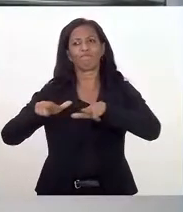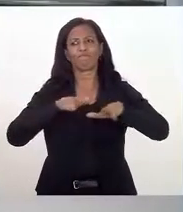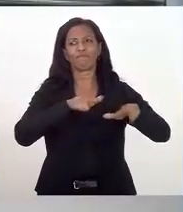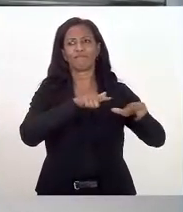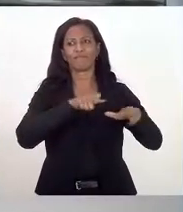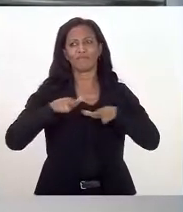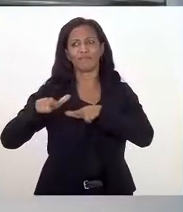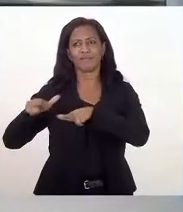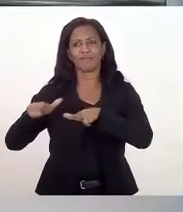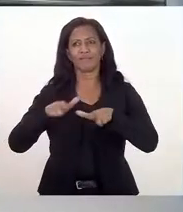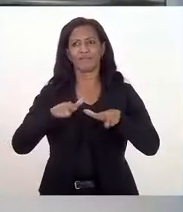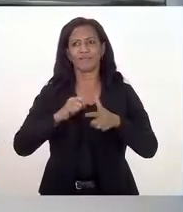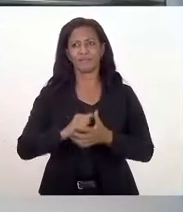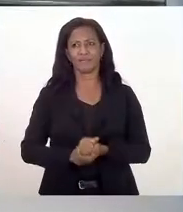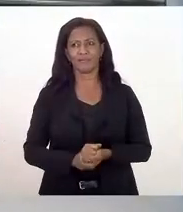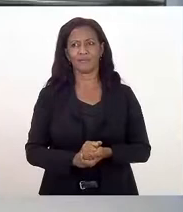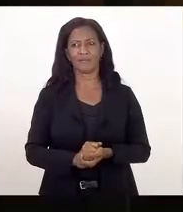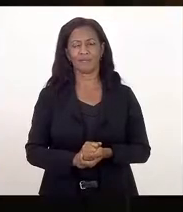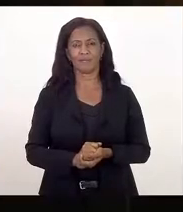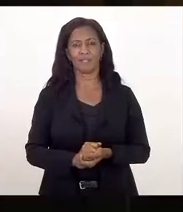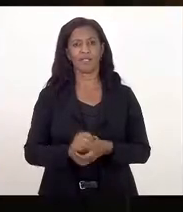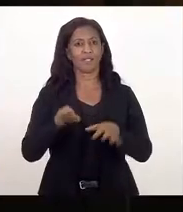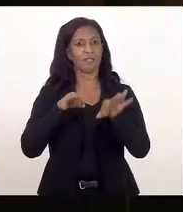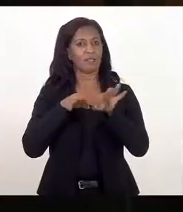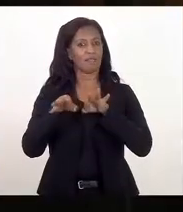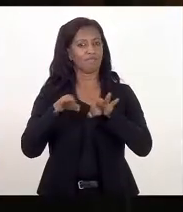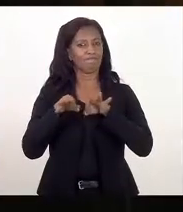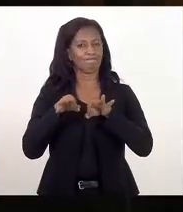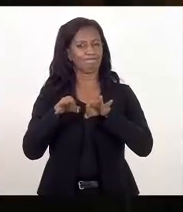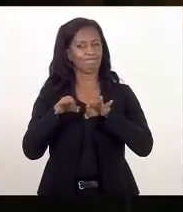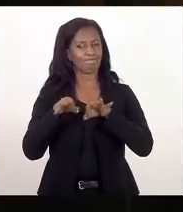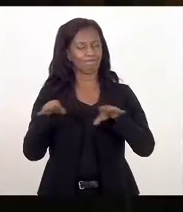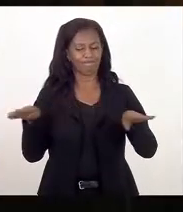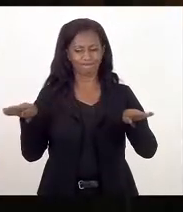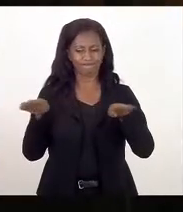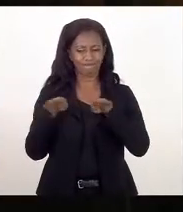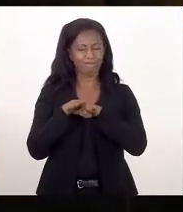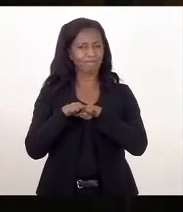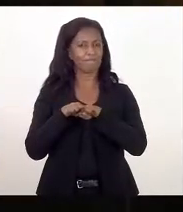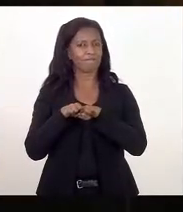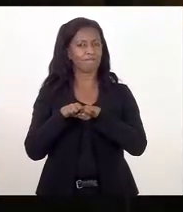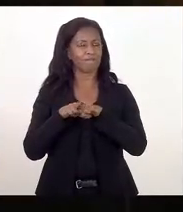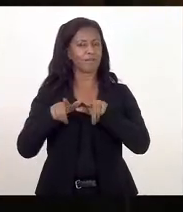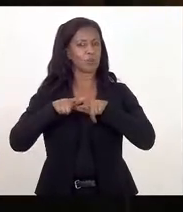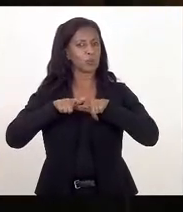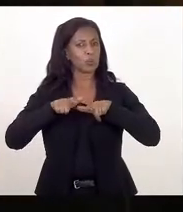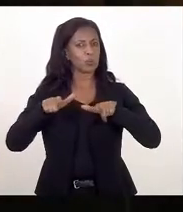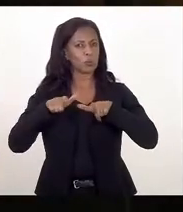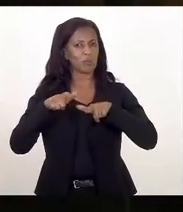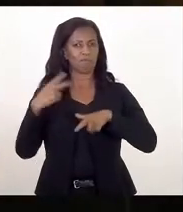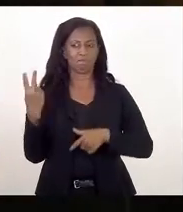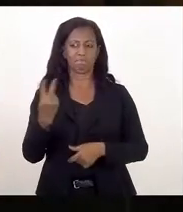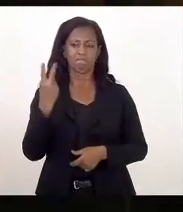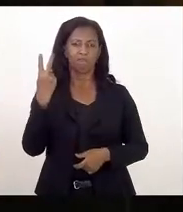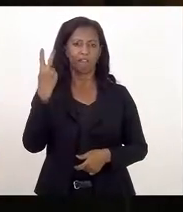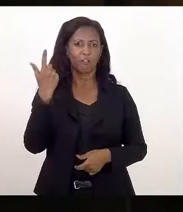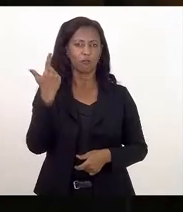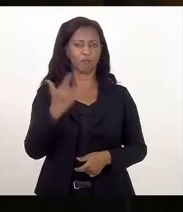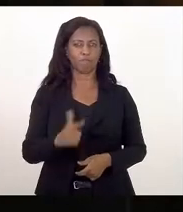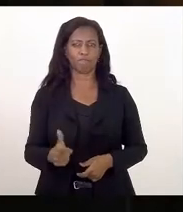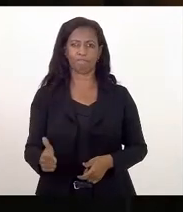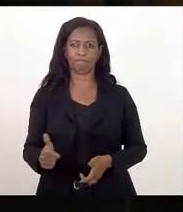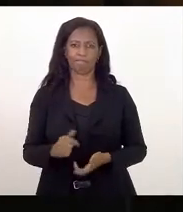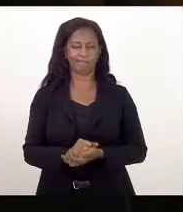de uma forma ímpar e com uma grande desvalorização salarial.